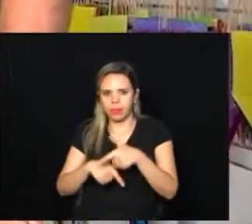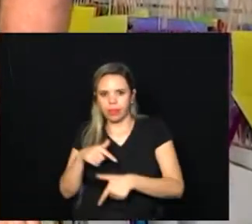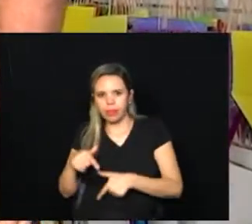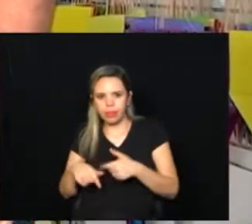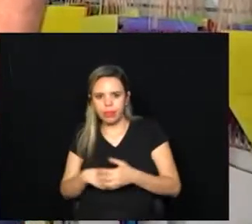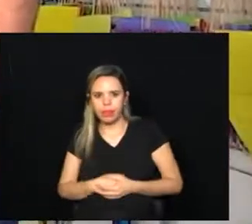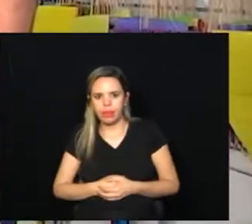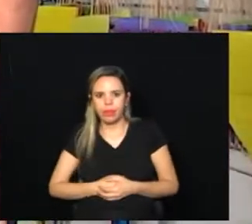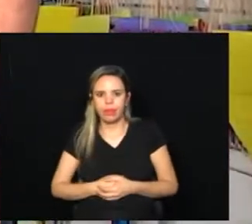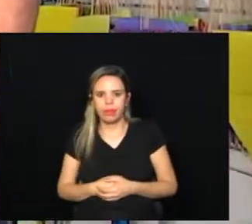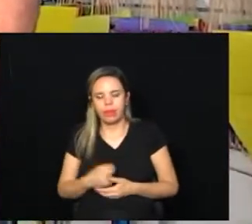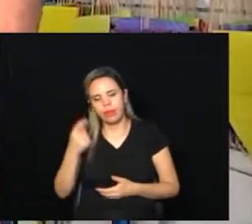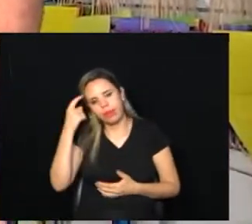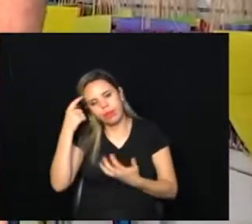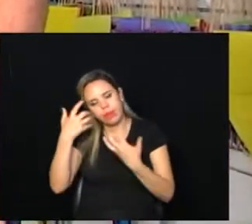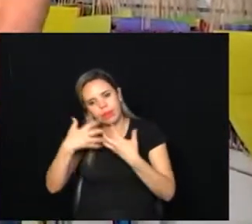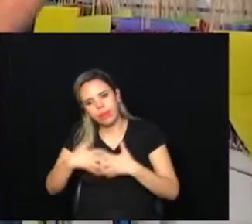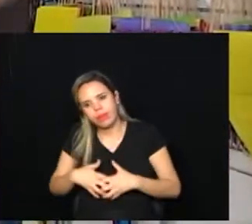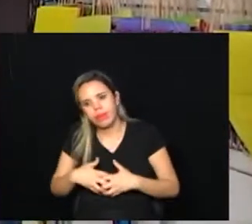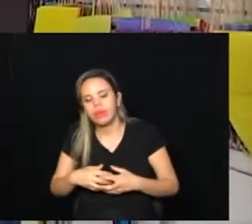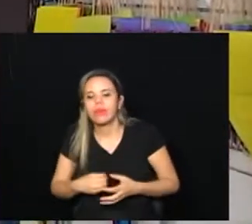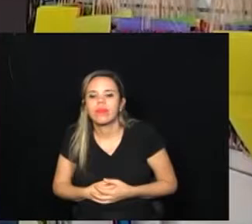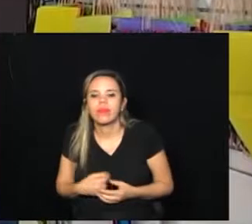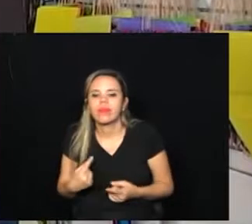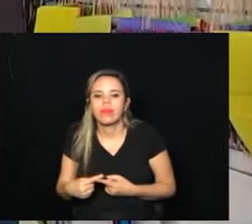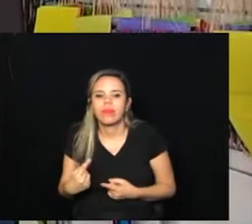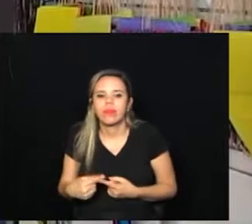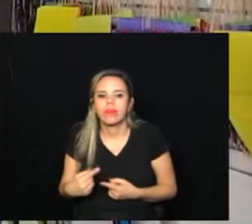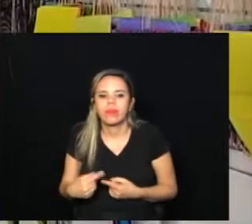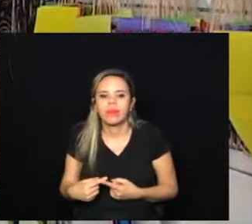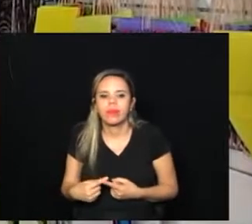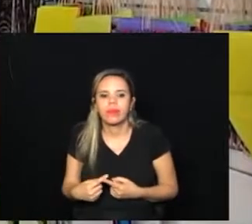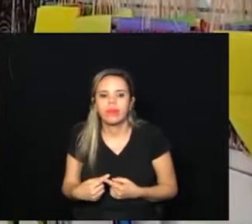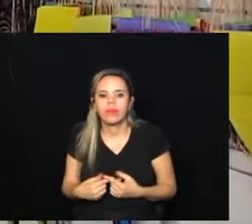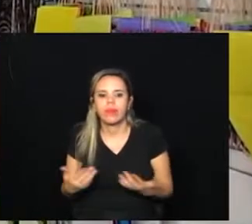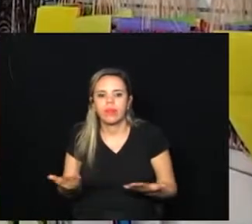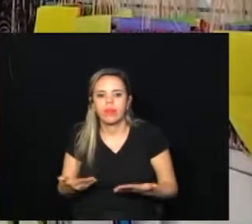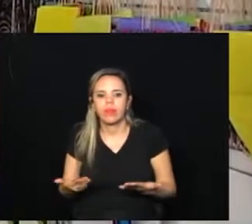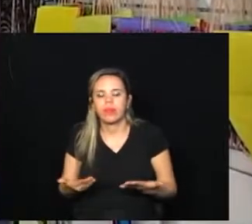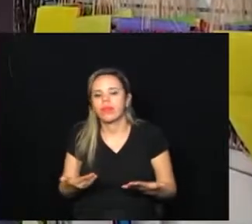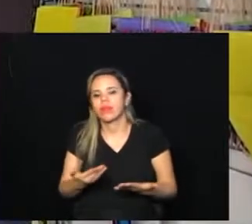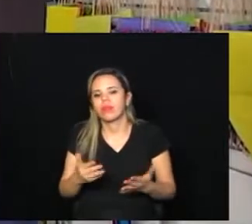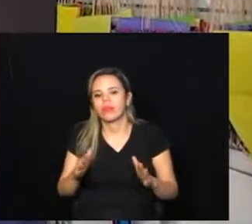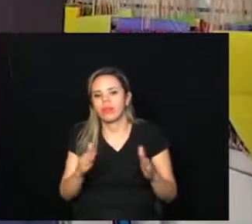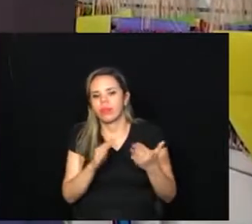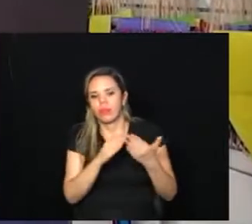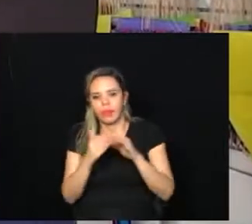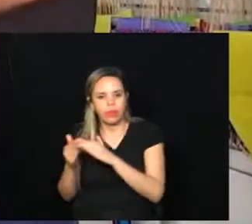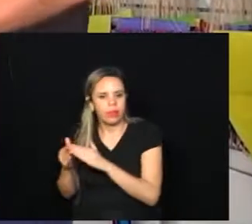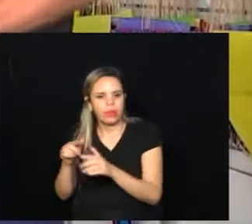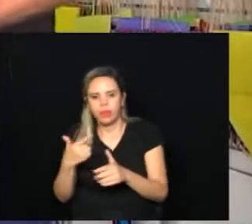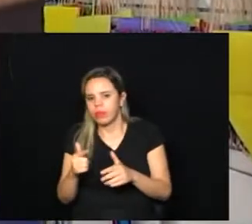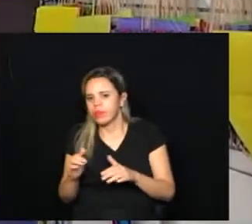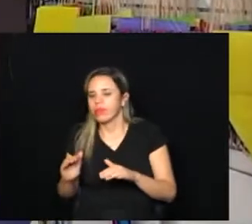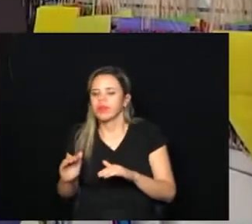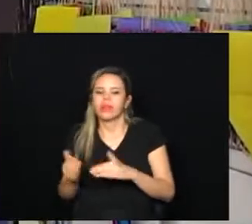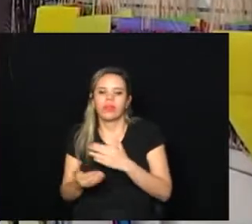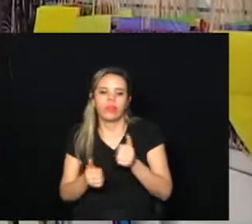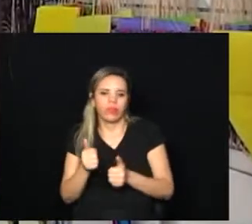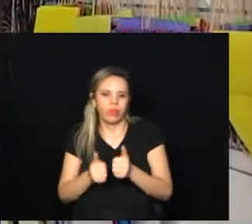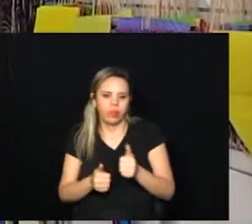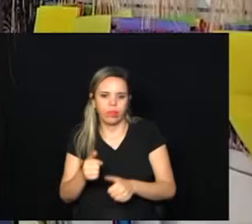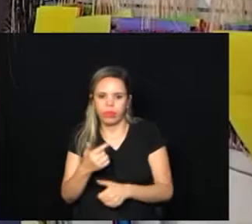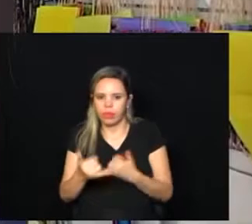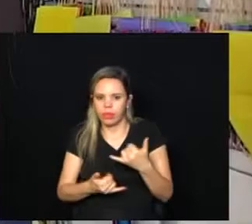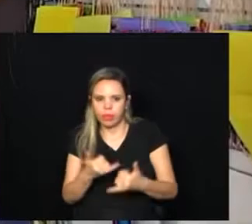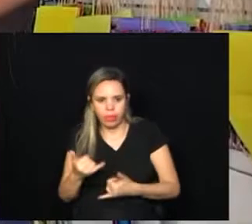inclusive, não é? A cabeça e tudo mais, isso. porque inclusive é assim, hoje na periferia não tem um campo de futebol para a molecada brincar. Se